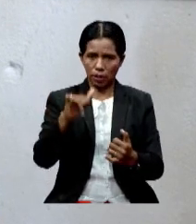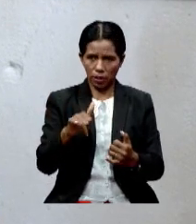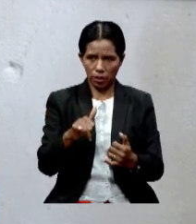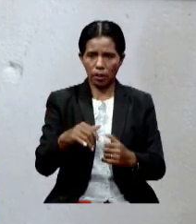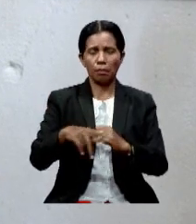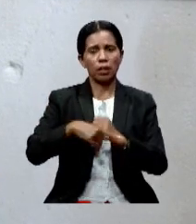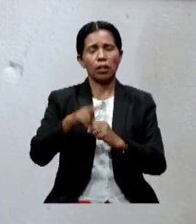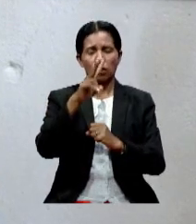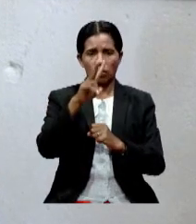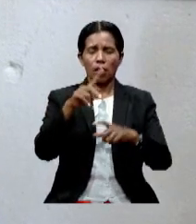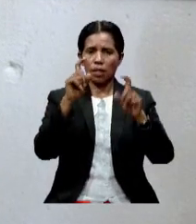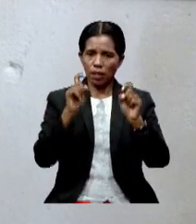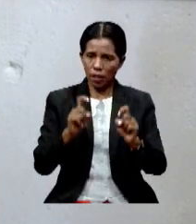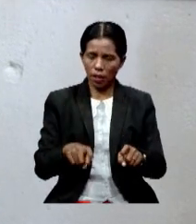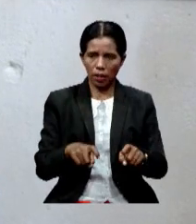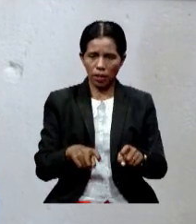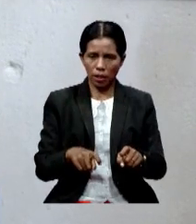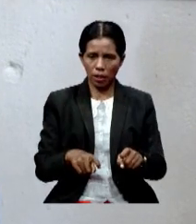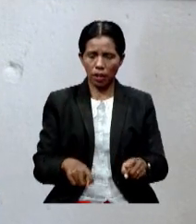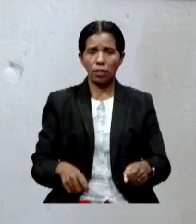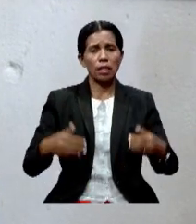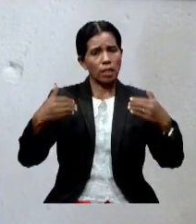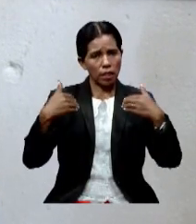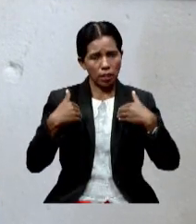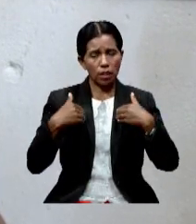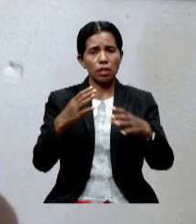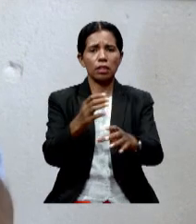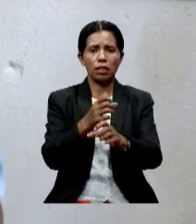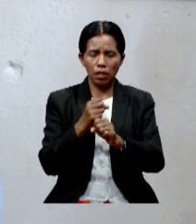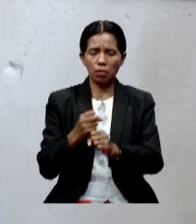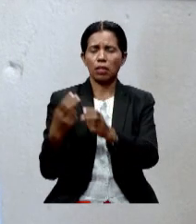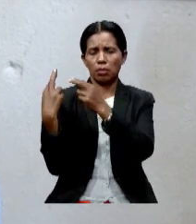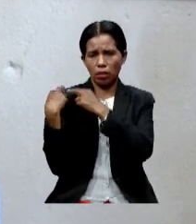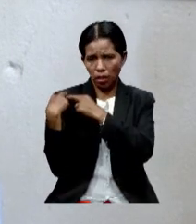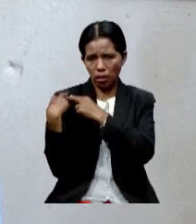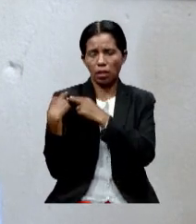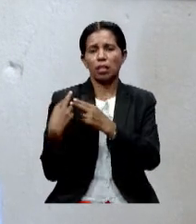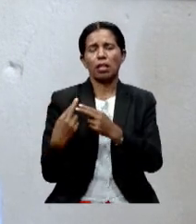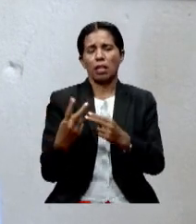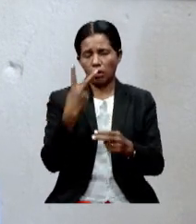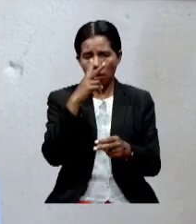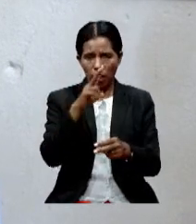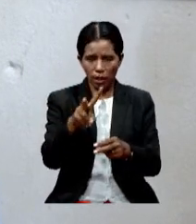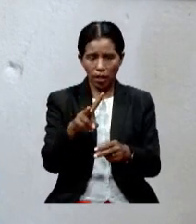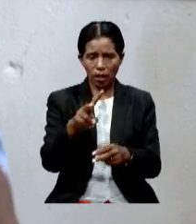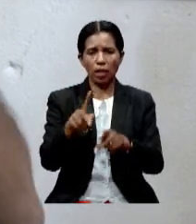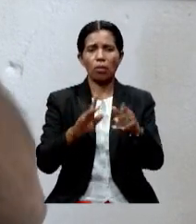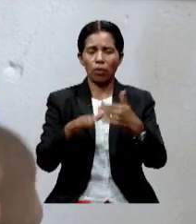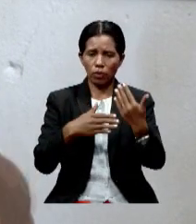Partido Ruane tem que assumir responsabilidade, a tu materializa povo nia votos,